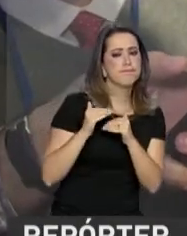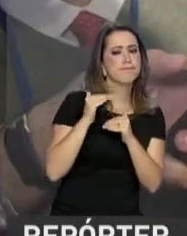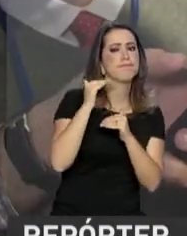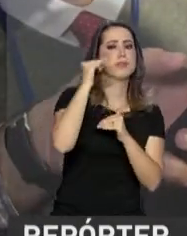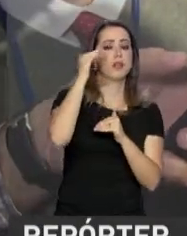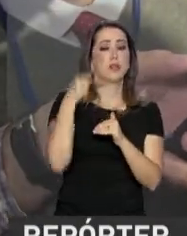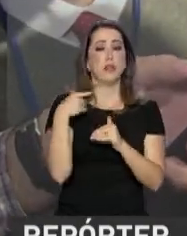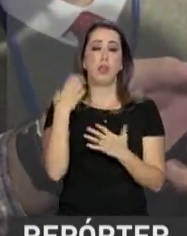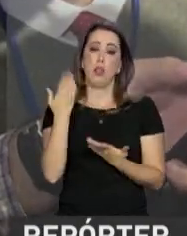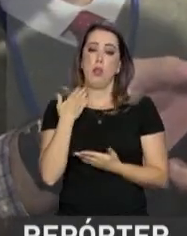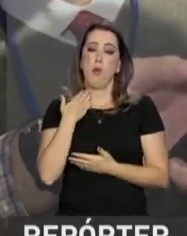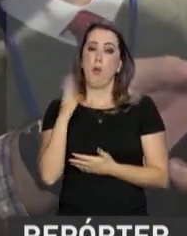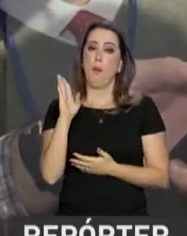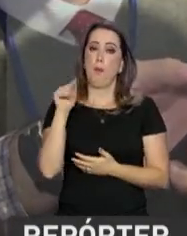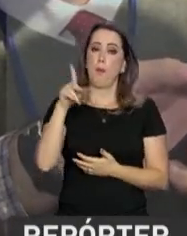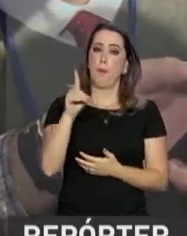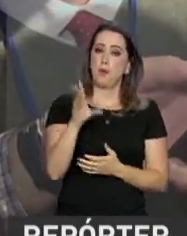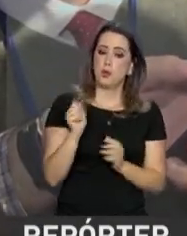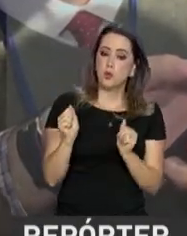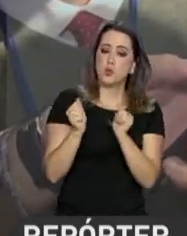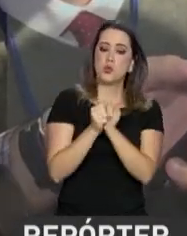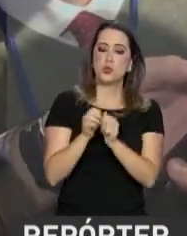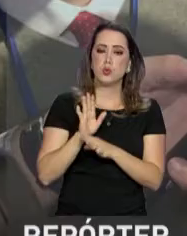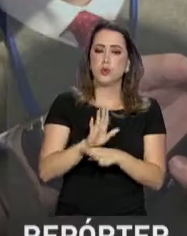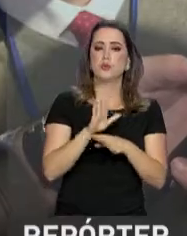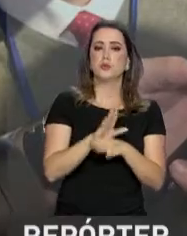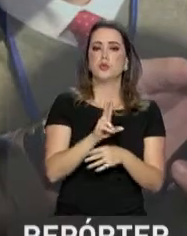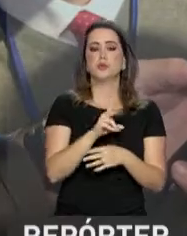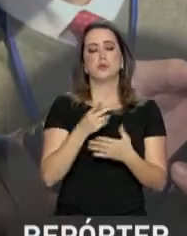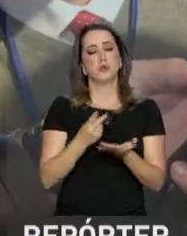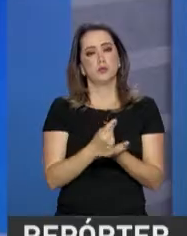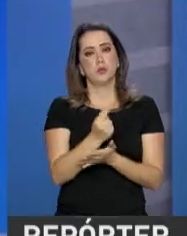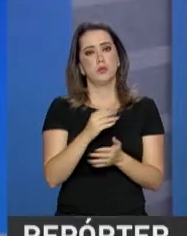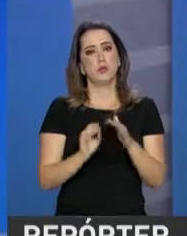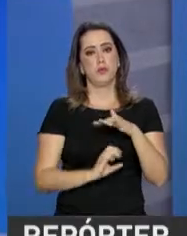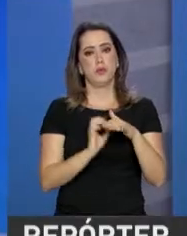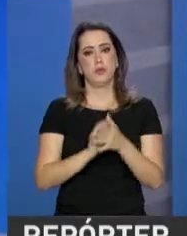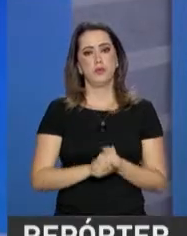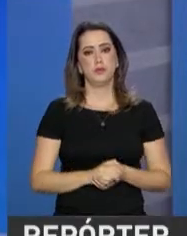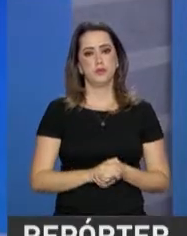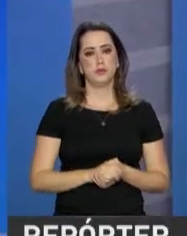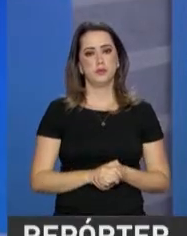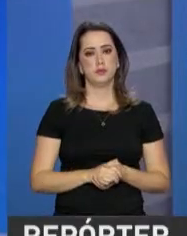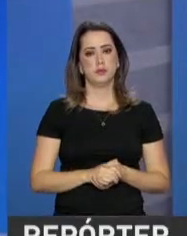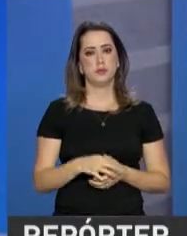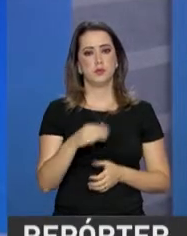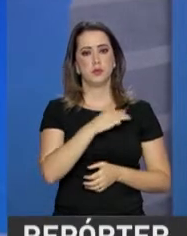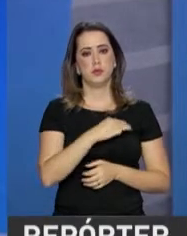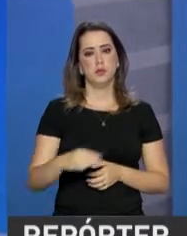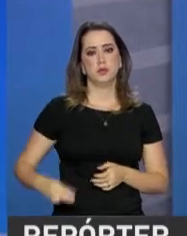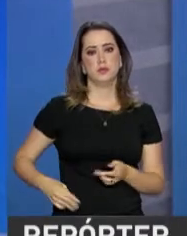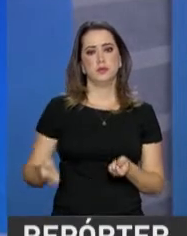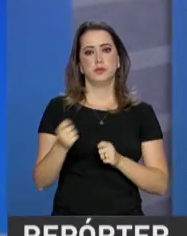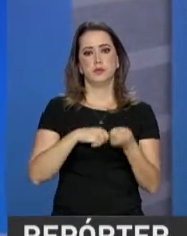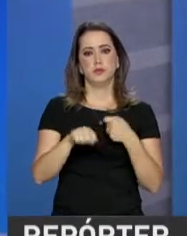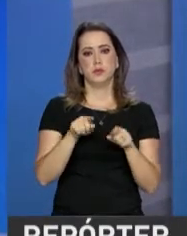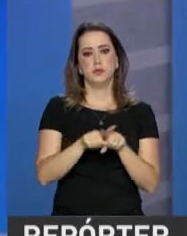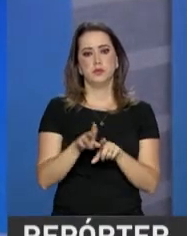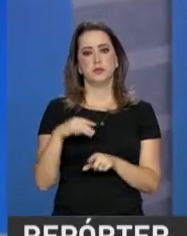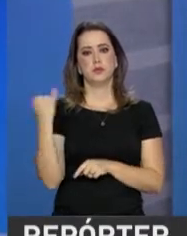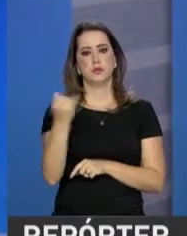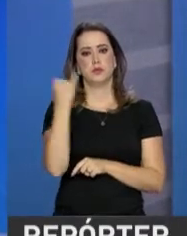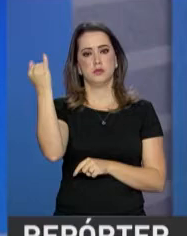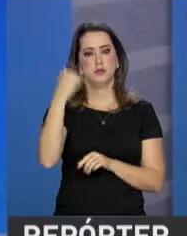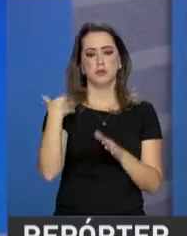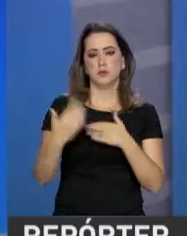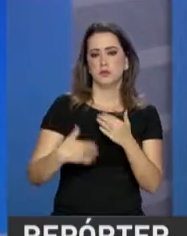o BNDES vai participar disso apoiando o investimento das empresas. Já o ministro da Fazenda, Eduardo Guardia, destacou a importância